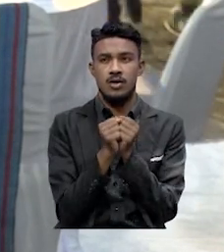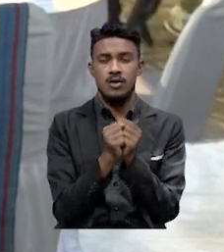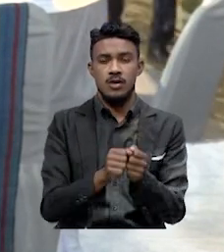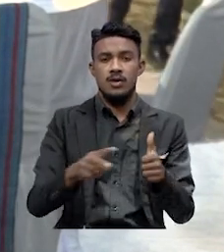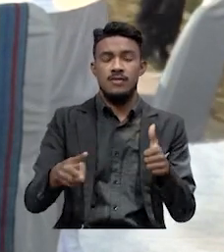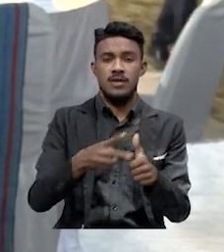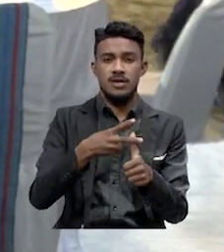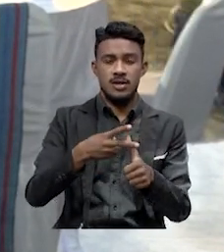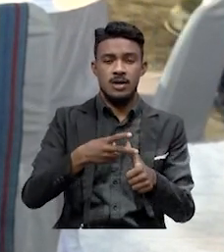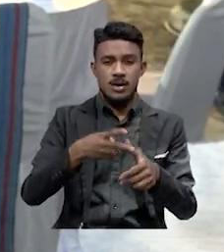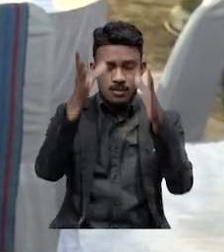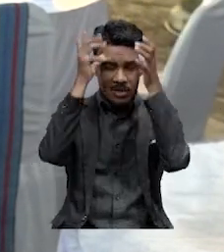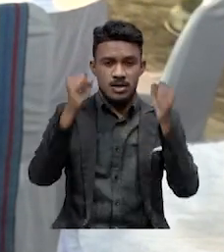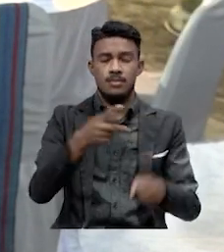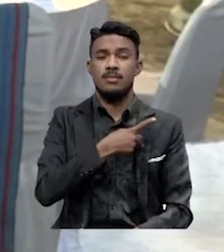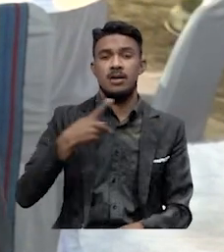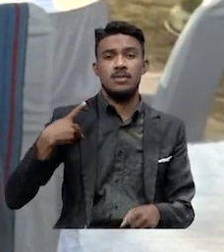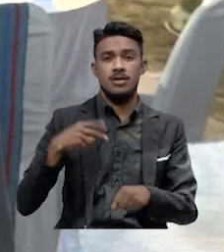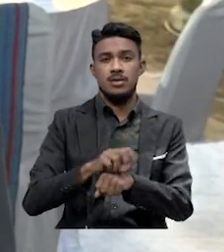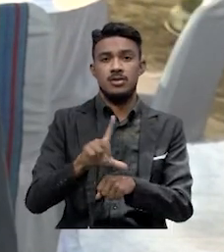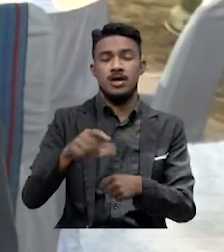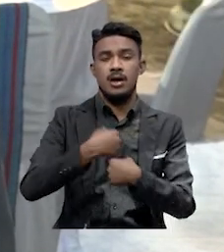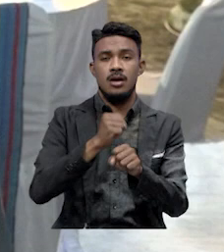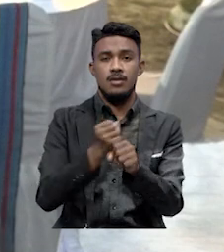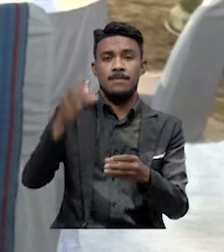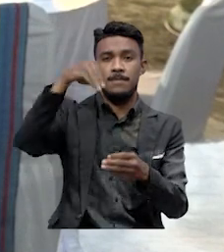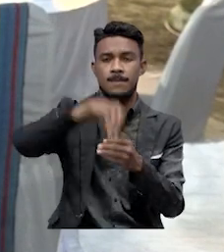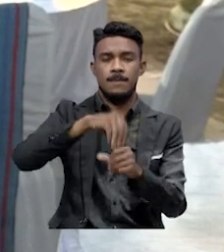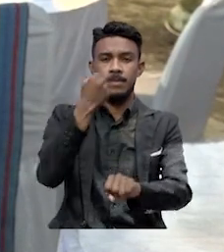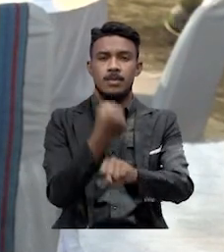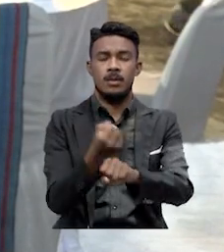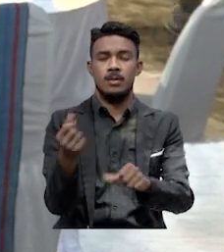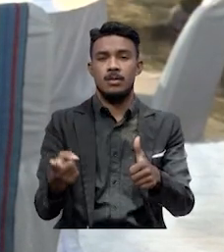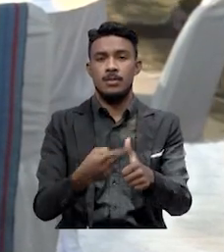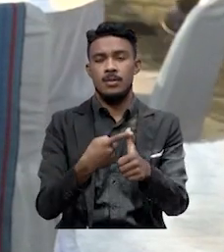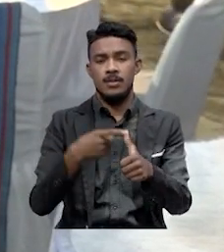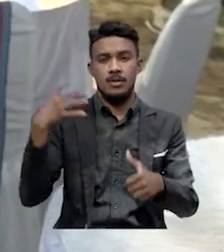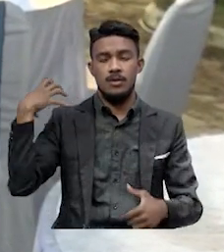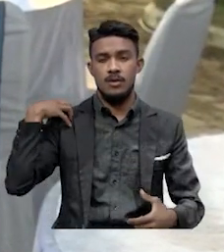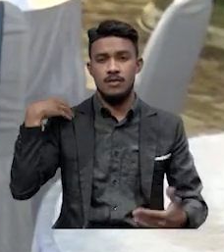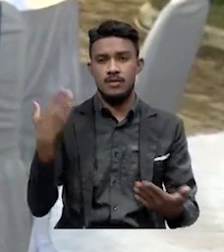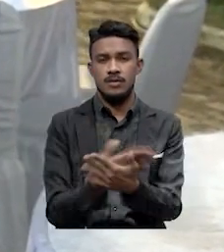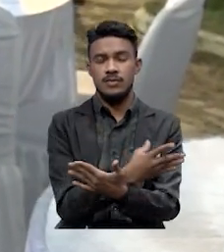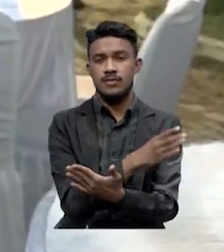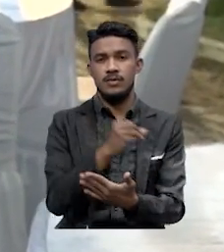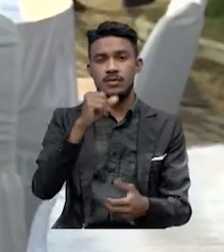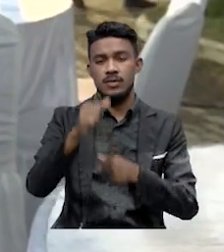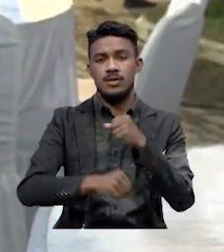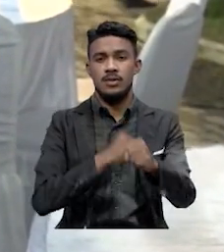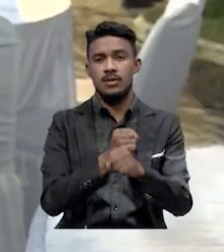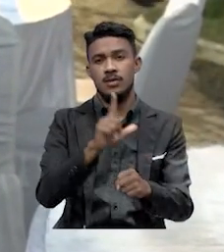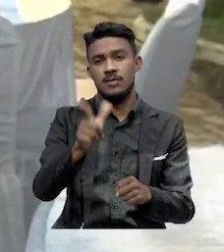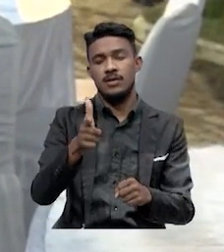vice-presidente do Parlamento Nacional, ao lançamento de primeira pedra para o edifício de Janeiro. 20 anos, nação de